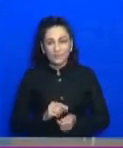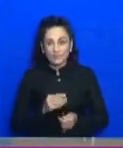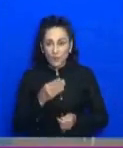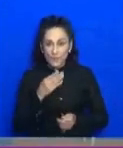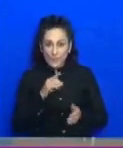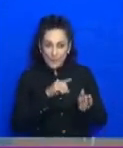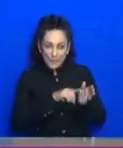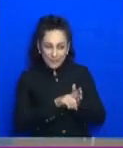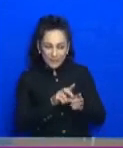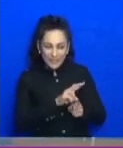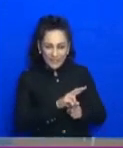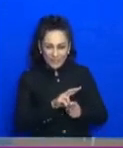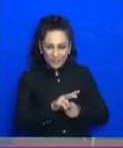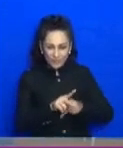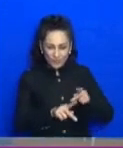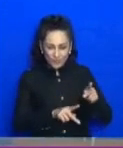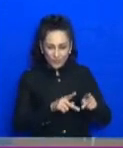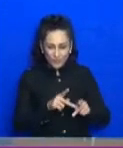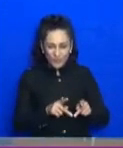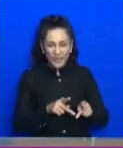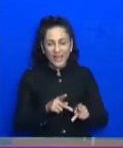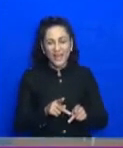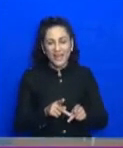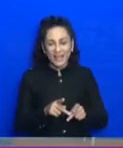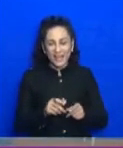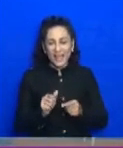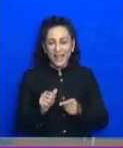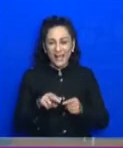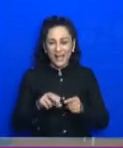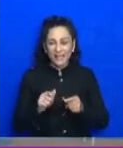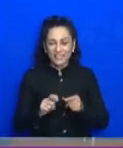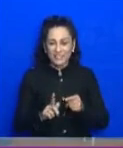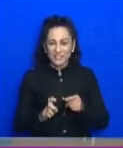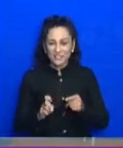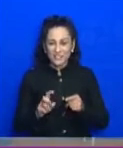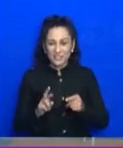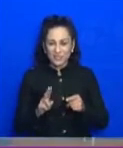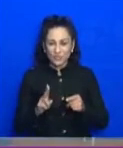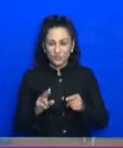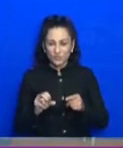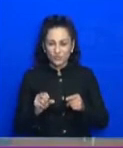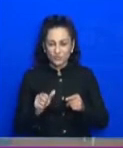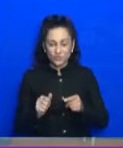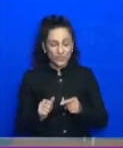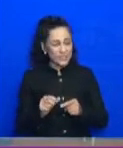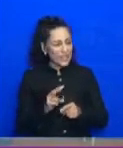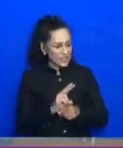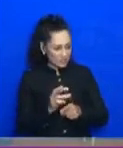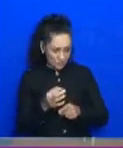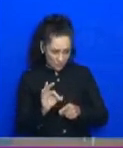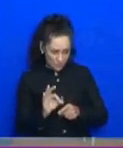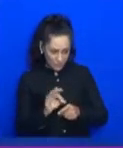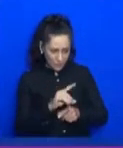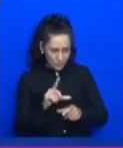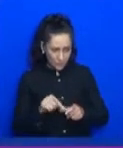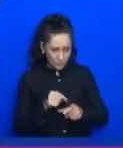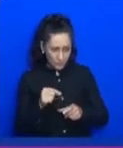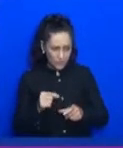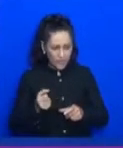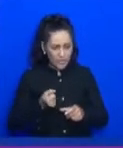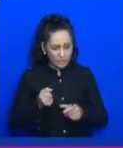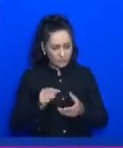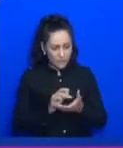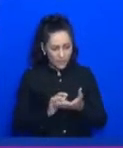Vamos pedir a confirmação das auditoras populares, a Ana e a Jerusa. As auditoras confirmam os números sorteados na Loto Fácil?